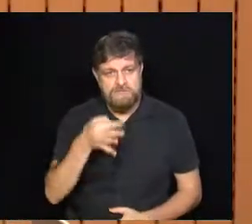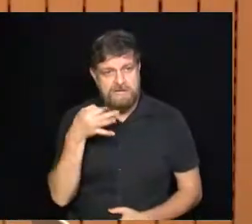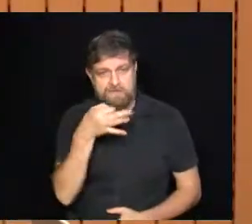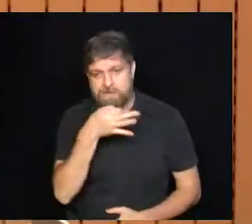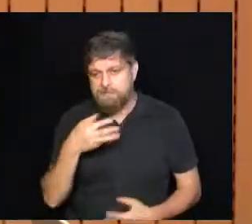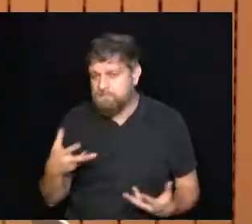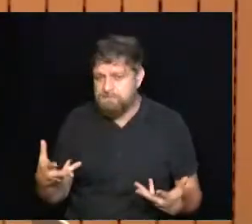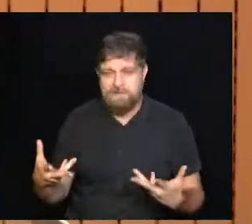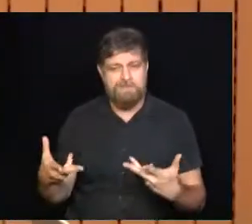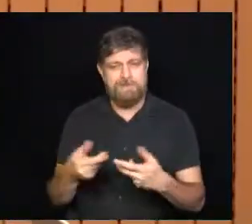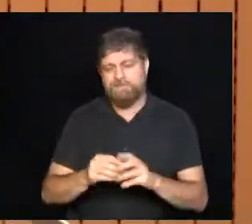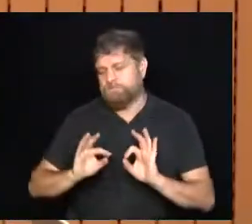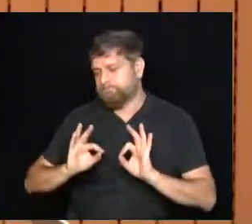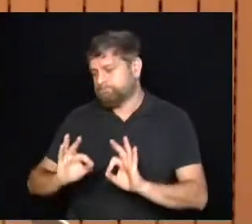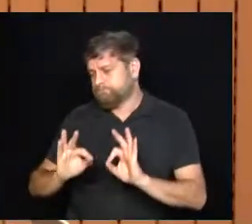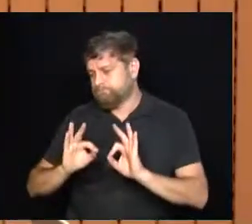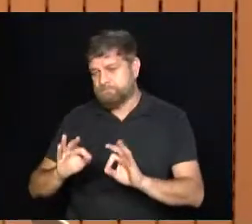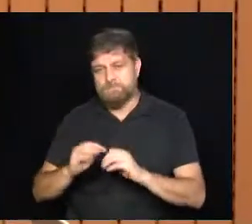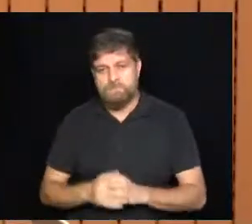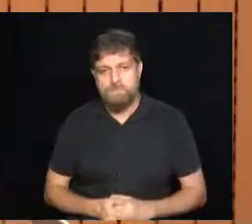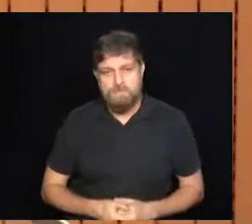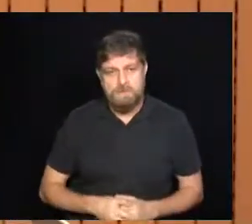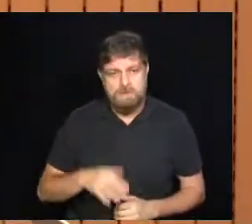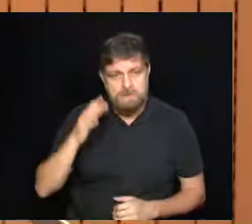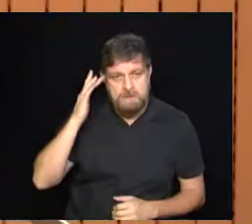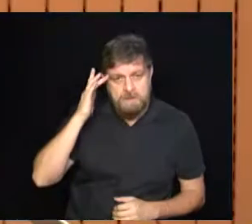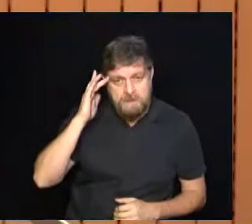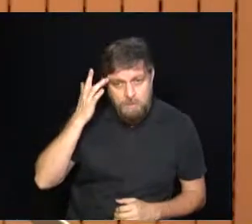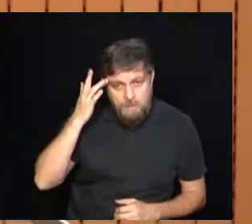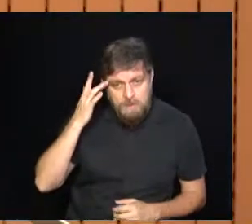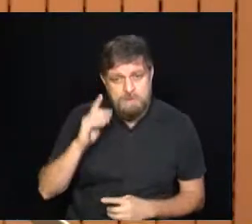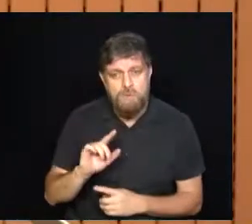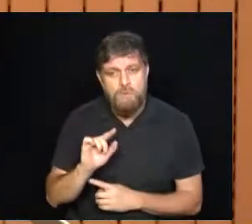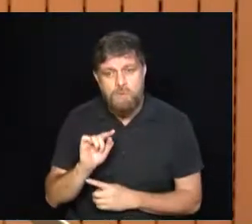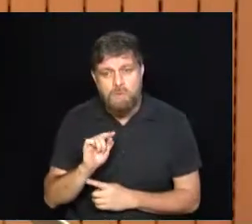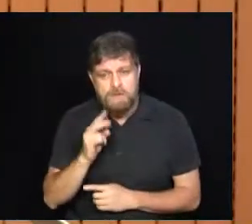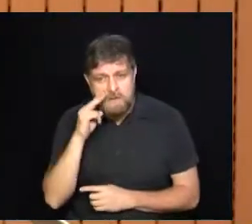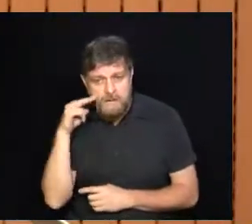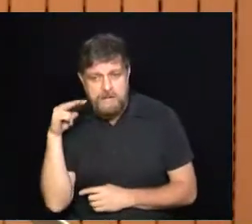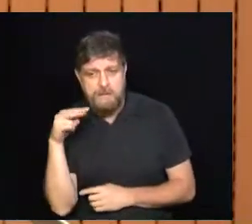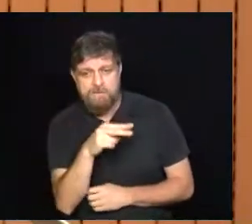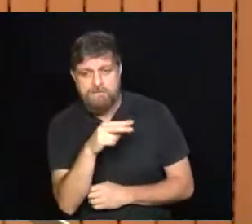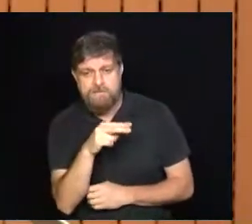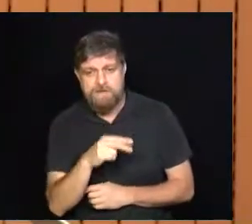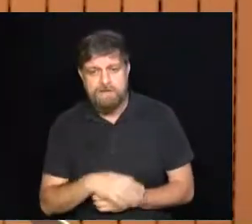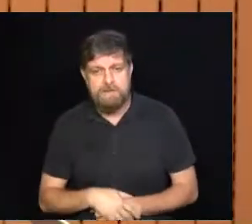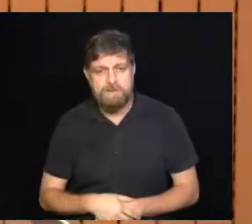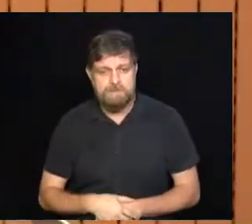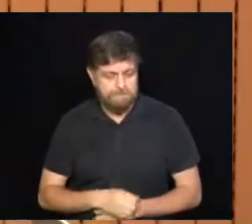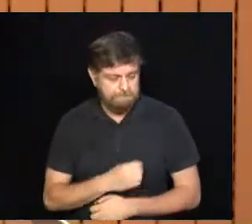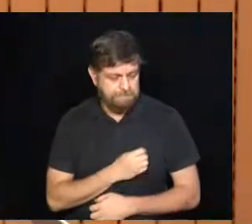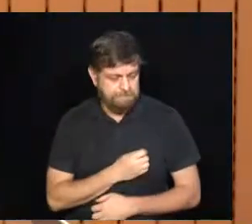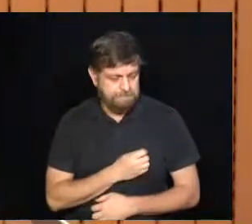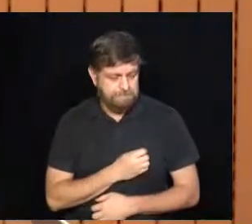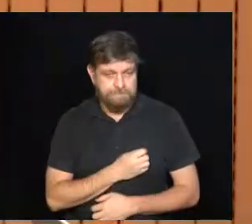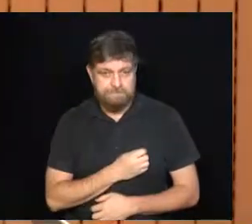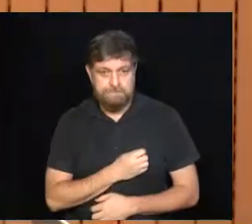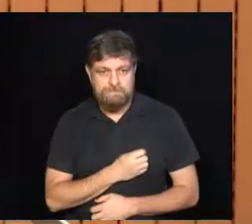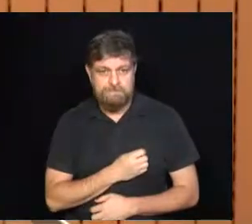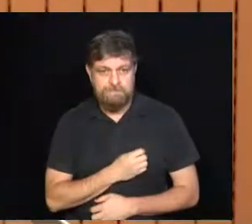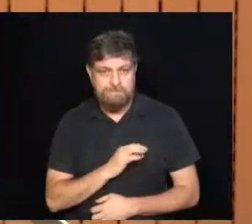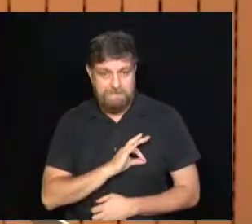brilhantemente. Mas eu acho, até vendo a apresentação da comandante Lourdinha,